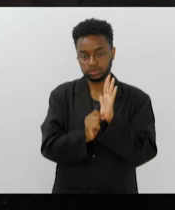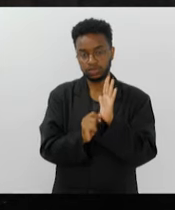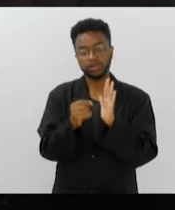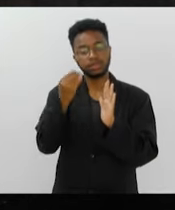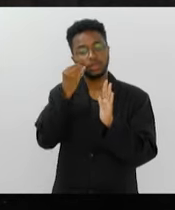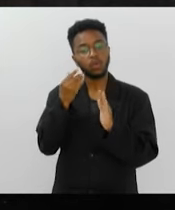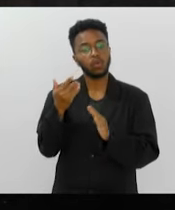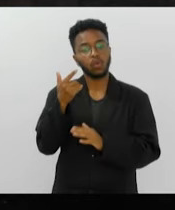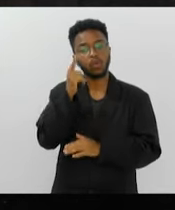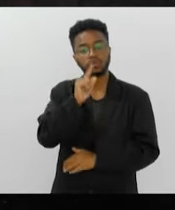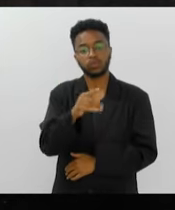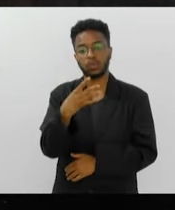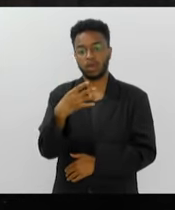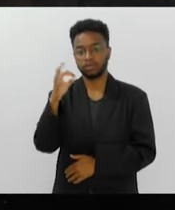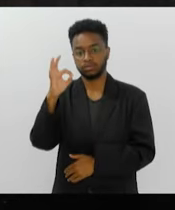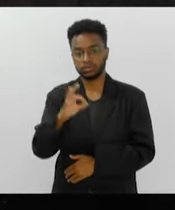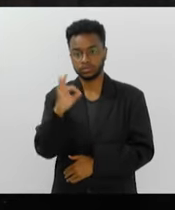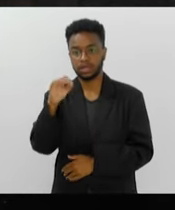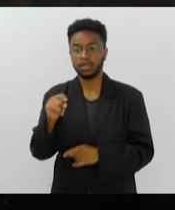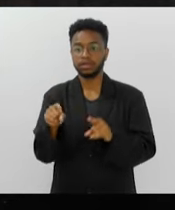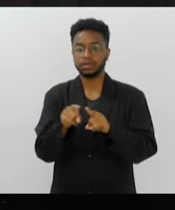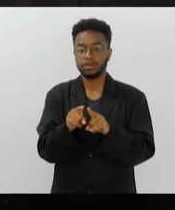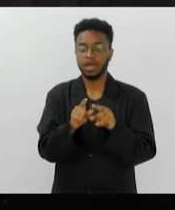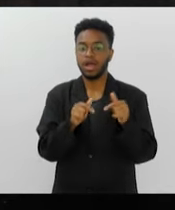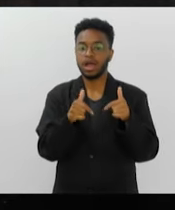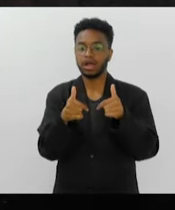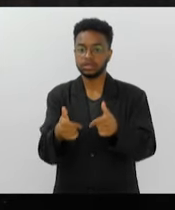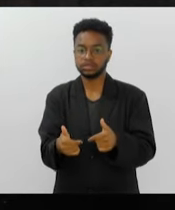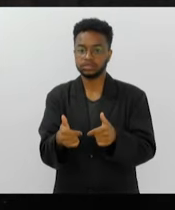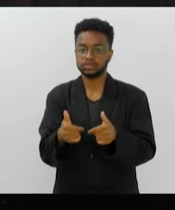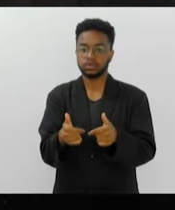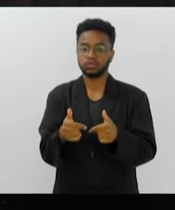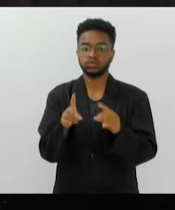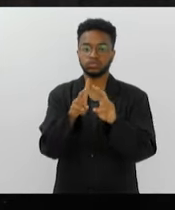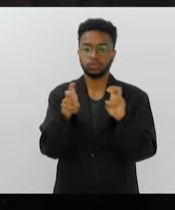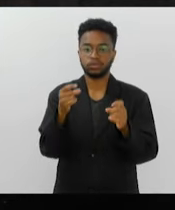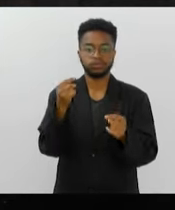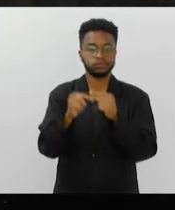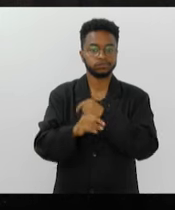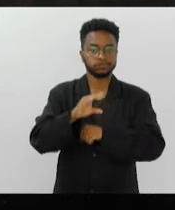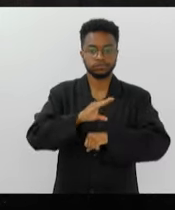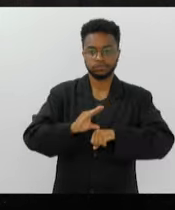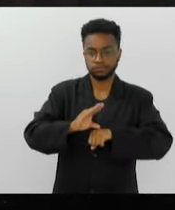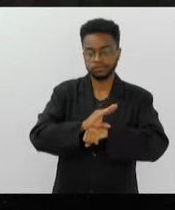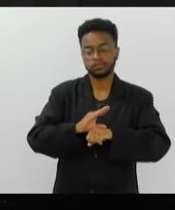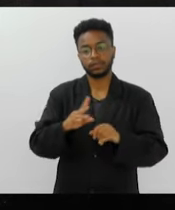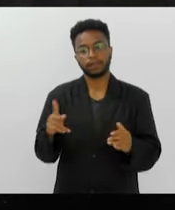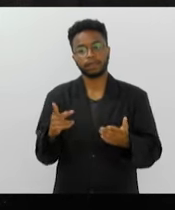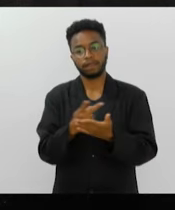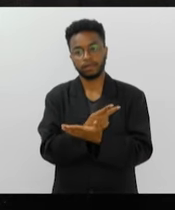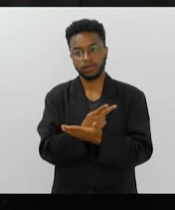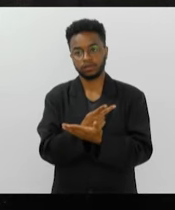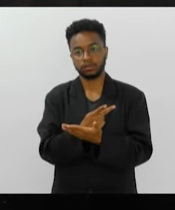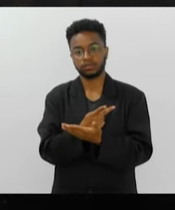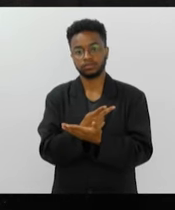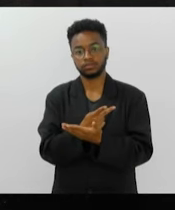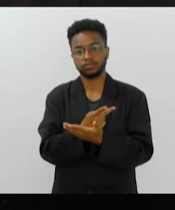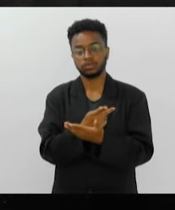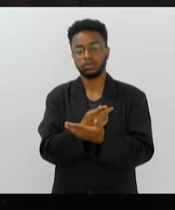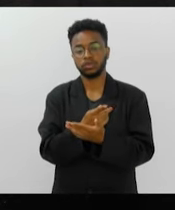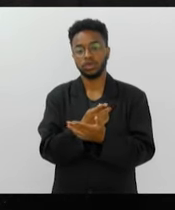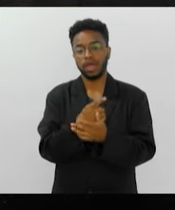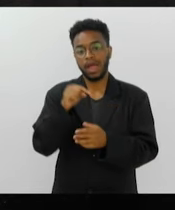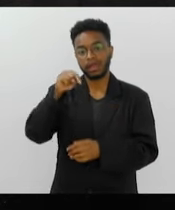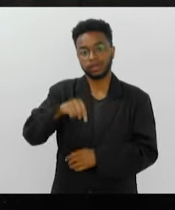mais do que isso para que a ação direta de inconstitucionalidade que incide sobre a Constituição do